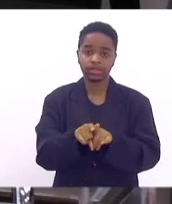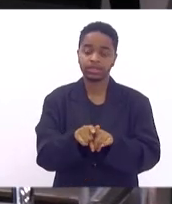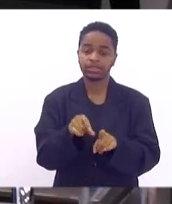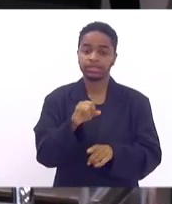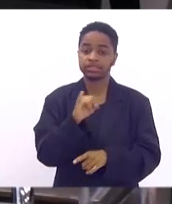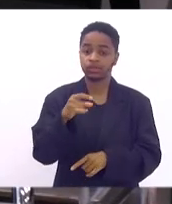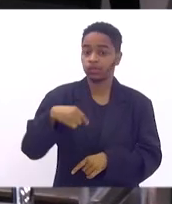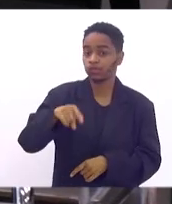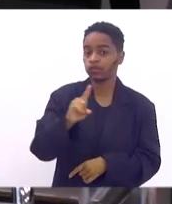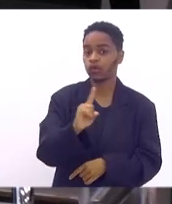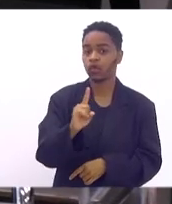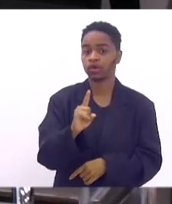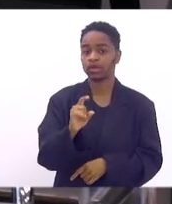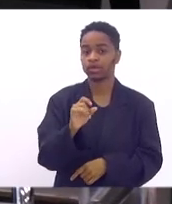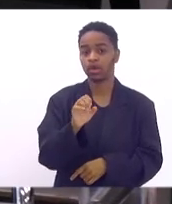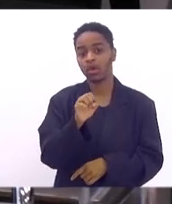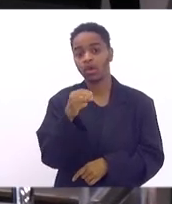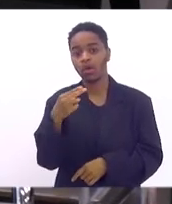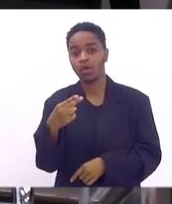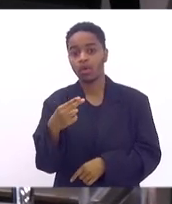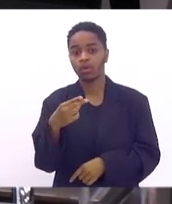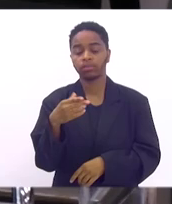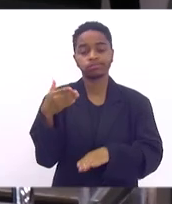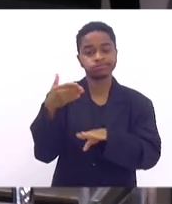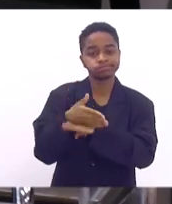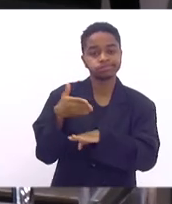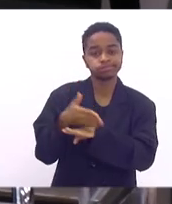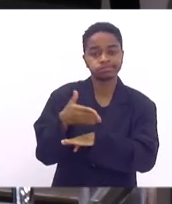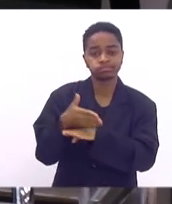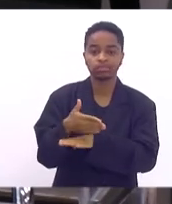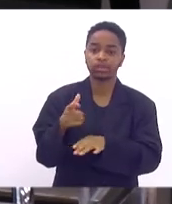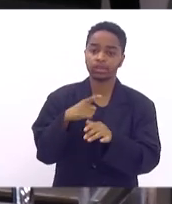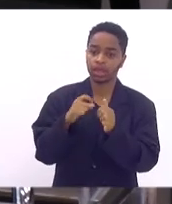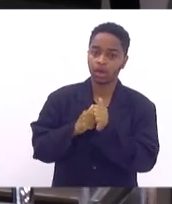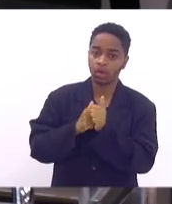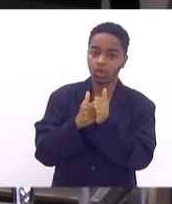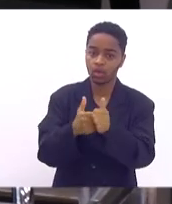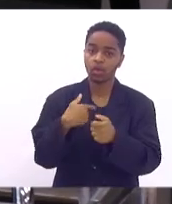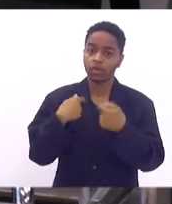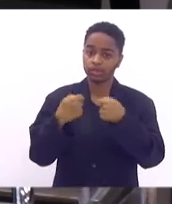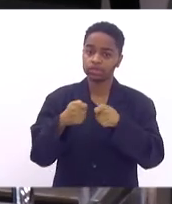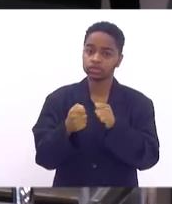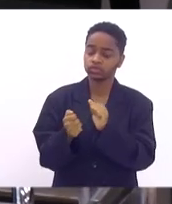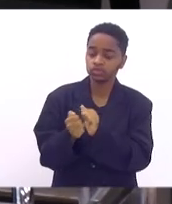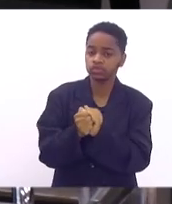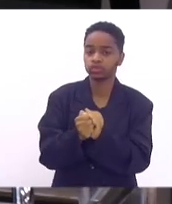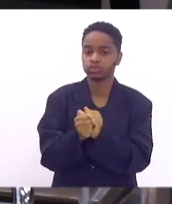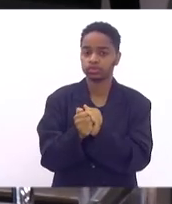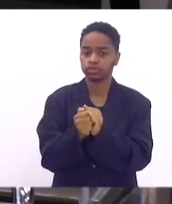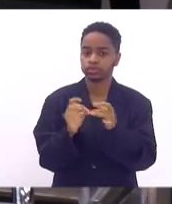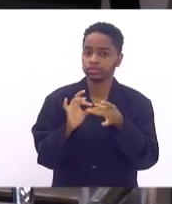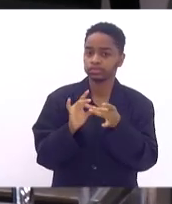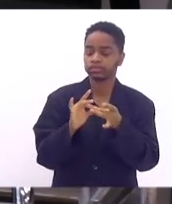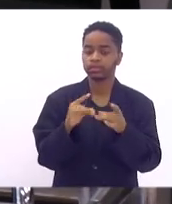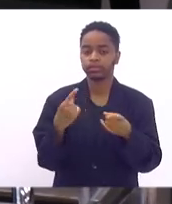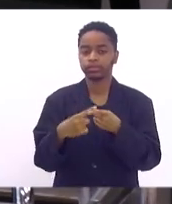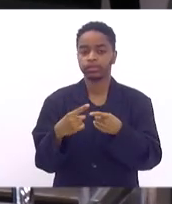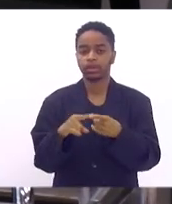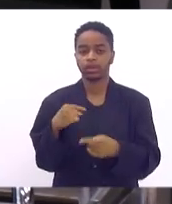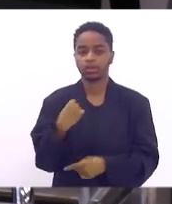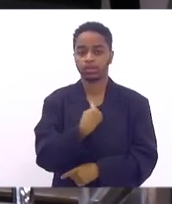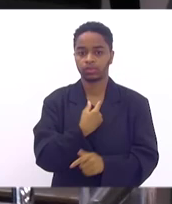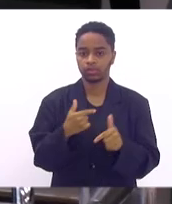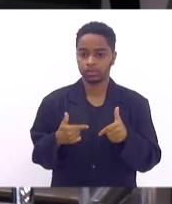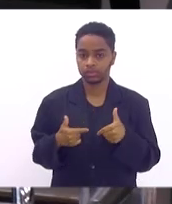se ela não foi, ou se ela tem assiduidade naquele acompanhamento. Eu preciso estar junto com ela, né? Como a gente atua? A